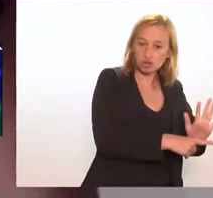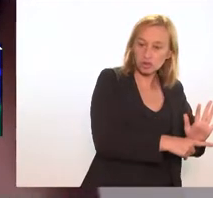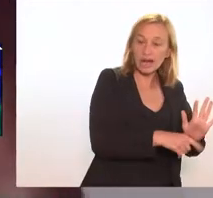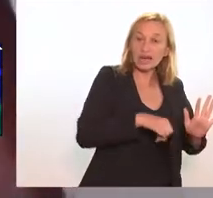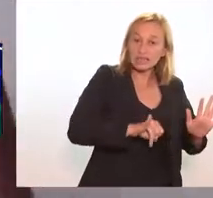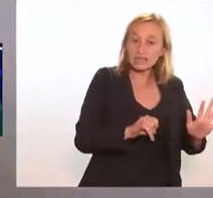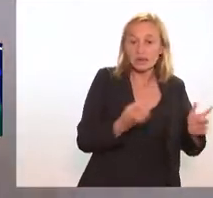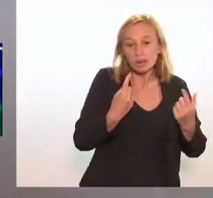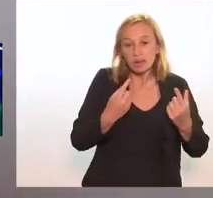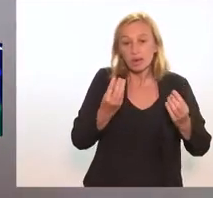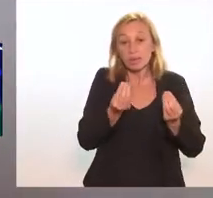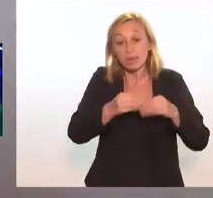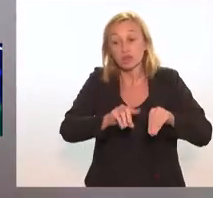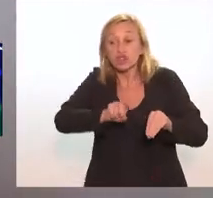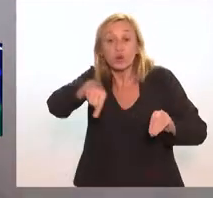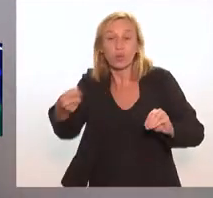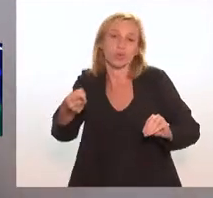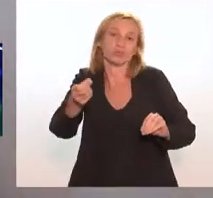das aulas pensando